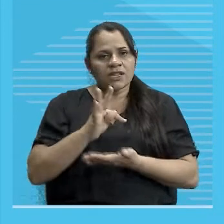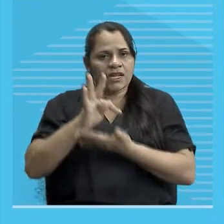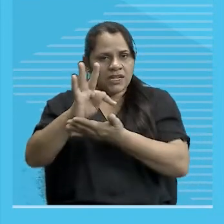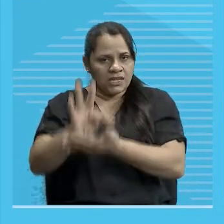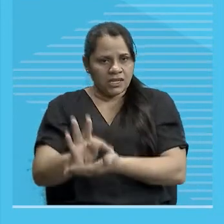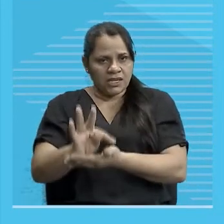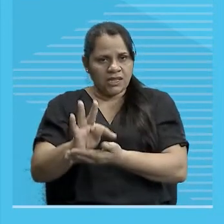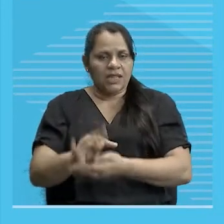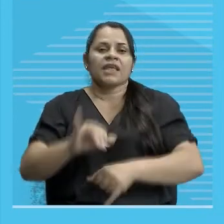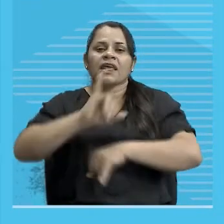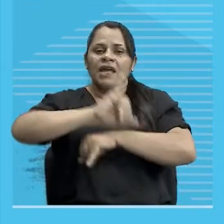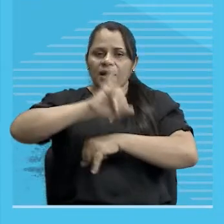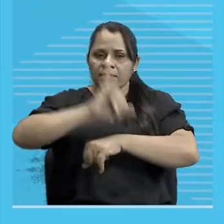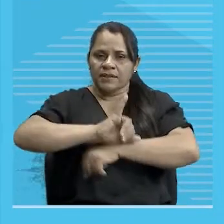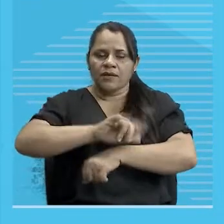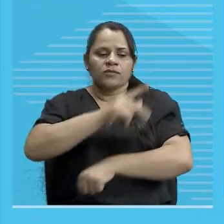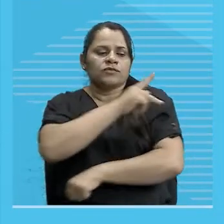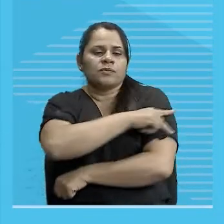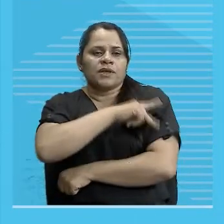do Piauí.